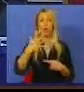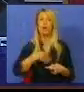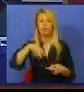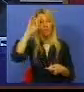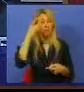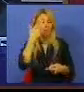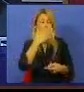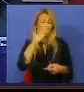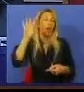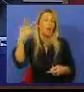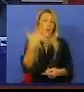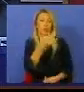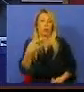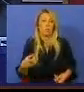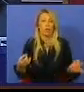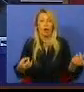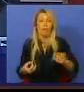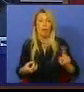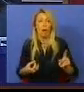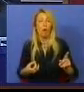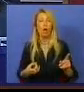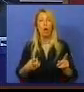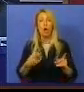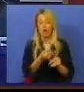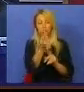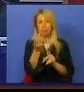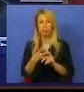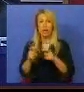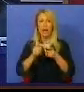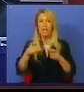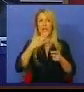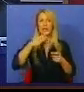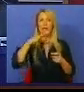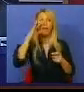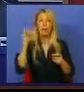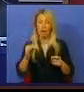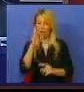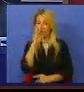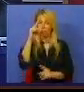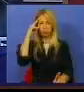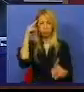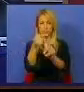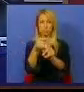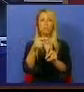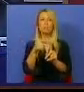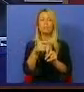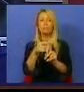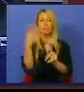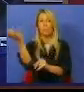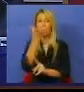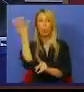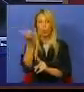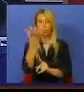em 2009, um conjunto de linhas de crédito especialmente dirigidas para a cultura, tentando que estas linhas de crédito